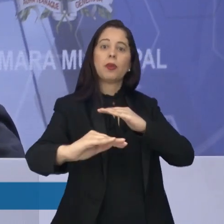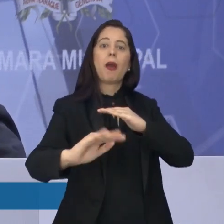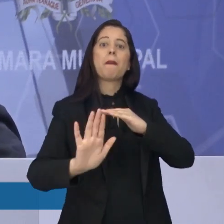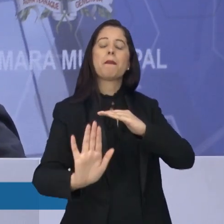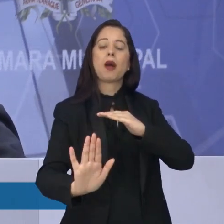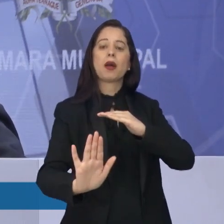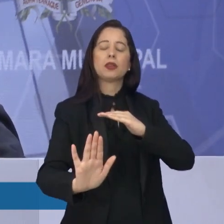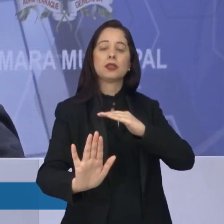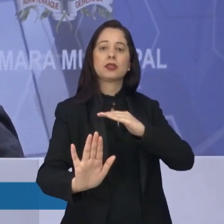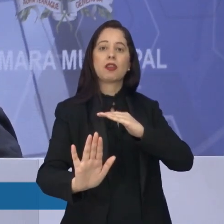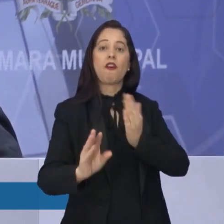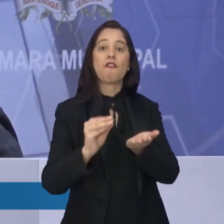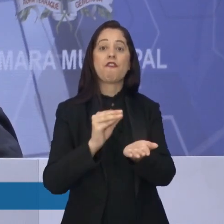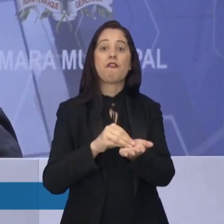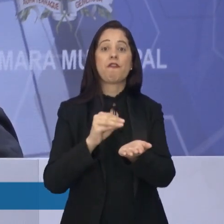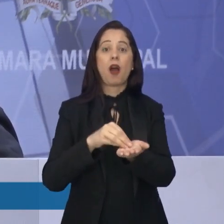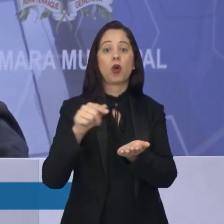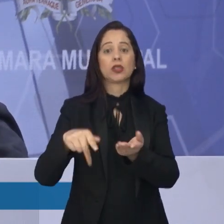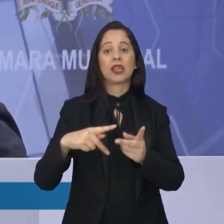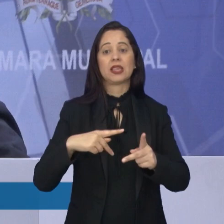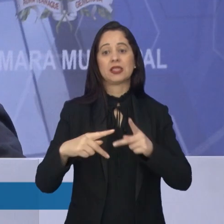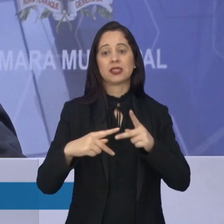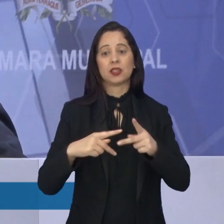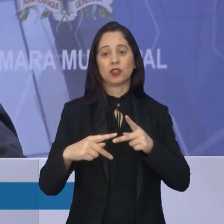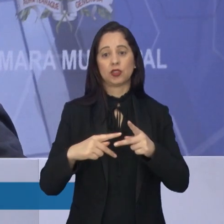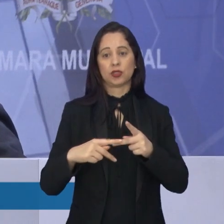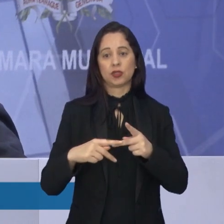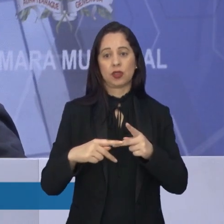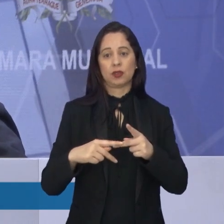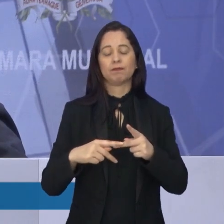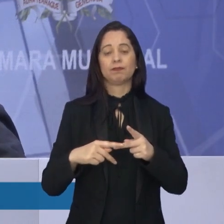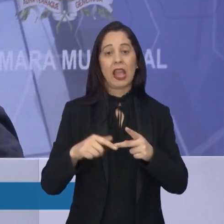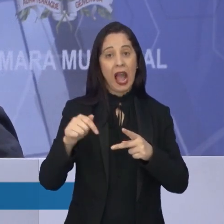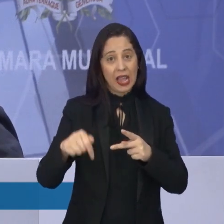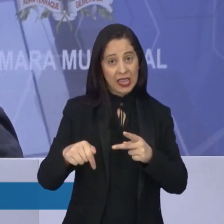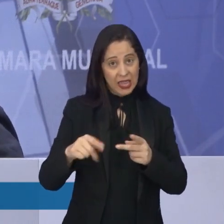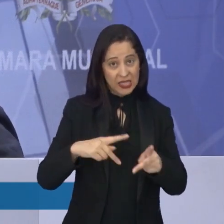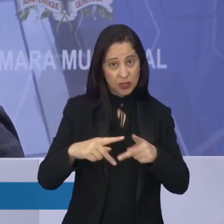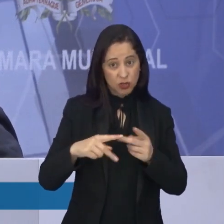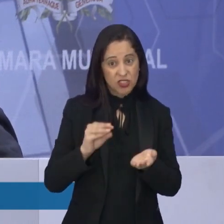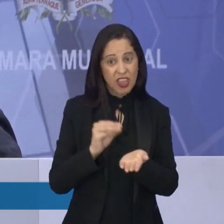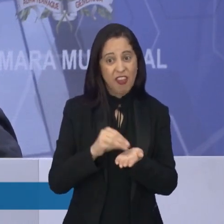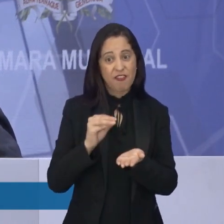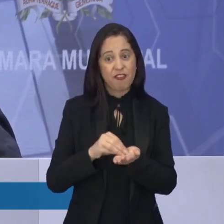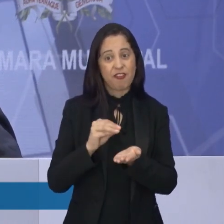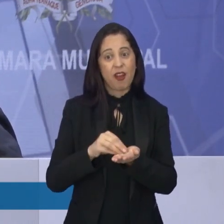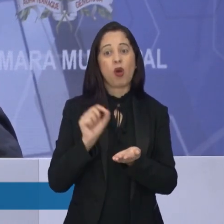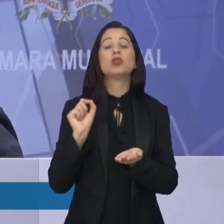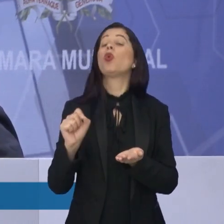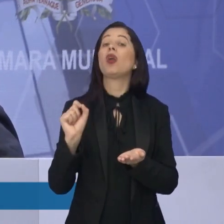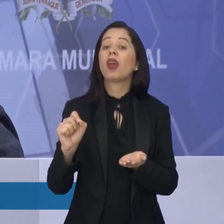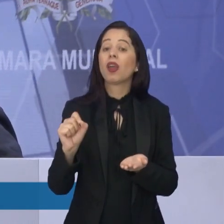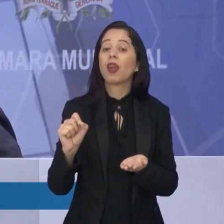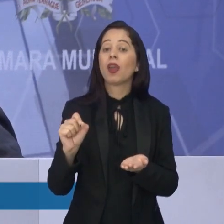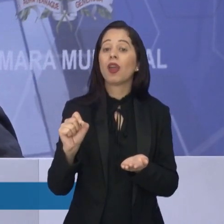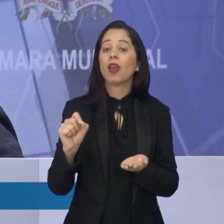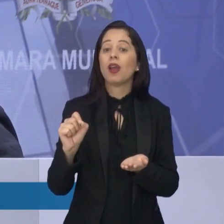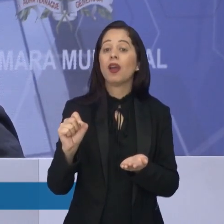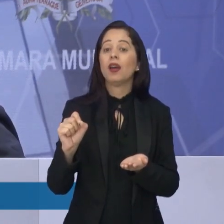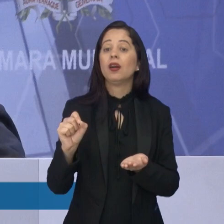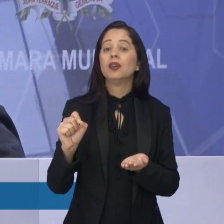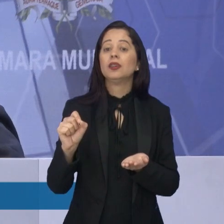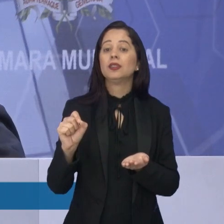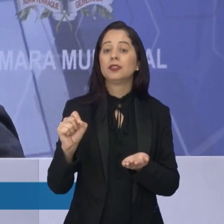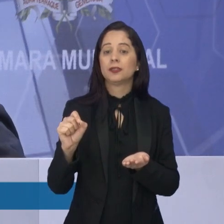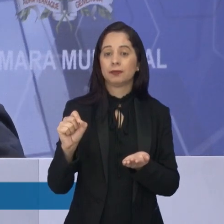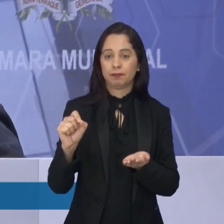entanto, falta em São José dos Campos, grita em São José dos Campos a ausência do quê? De um